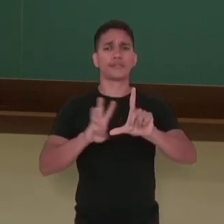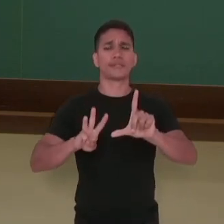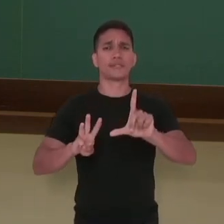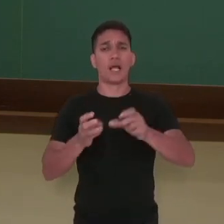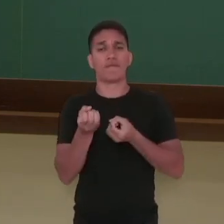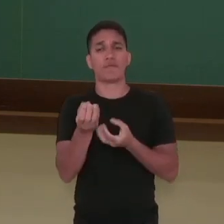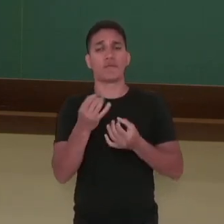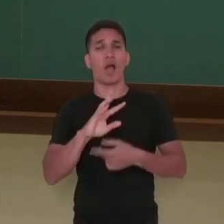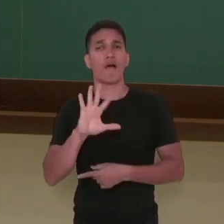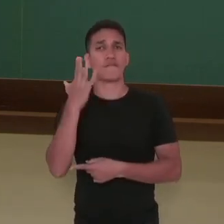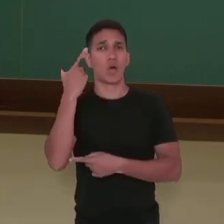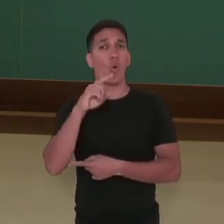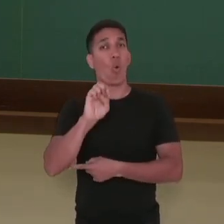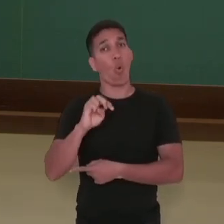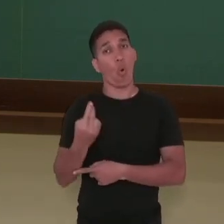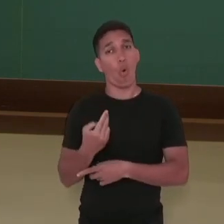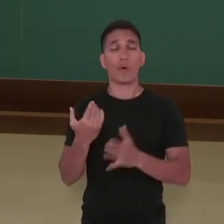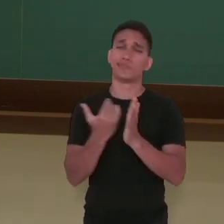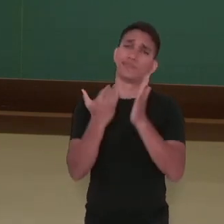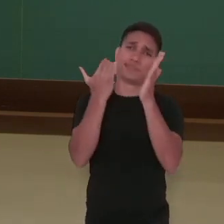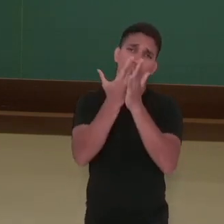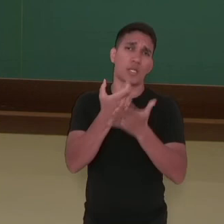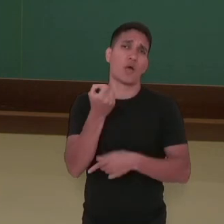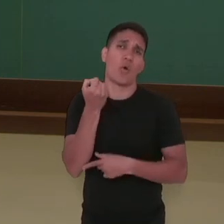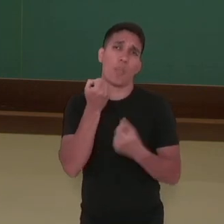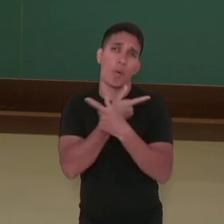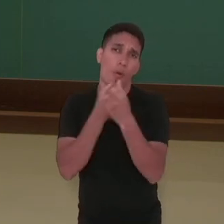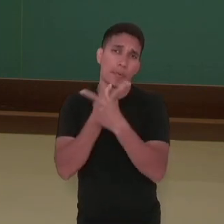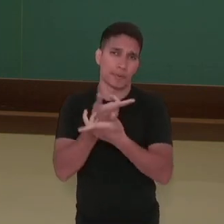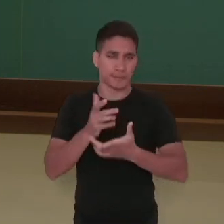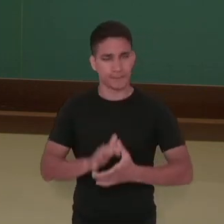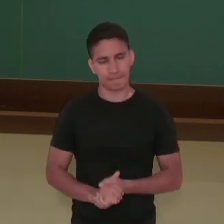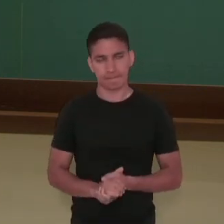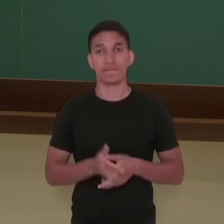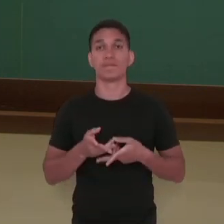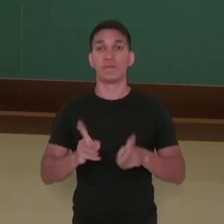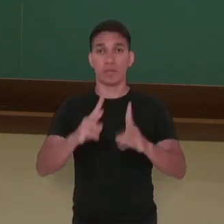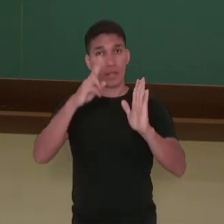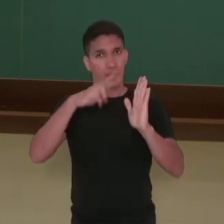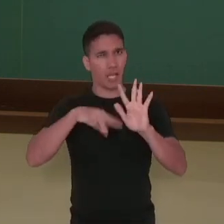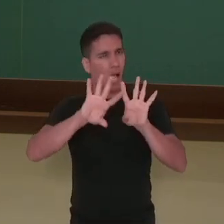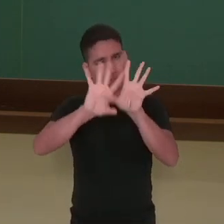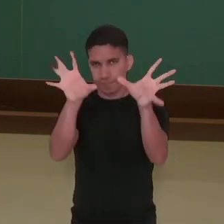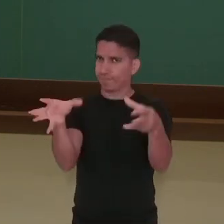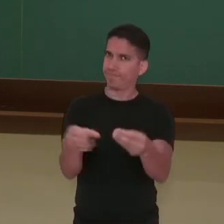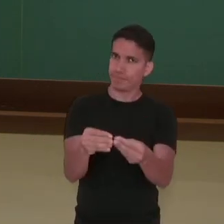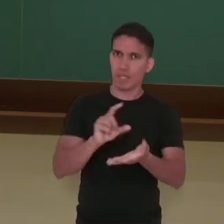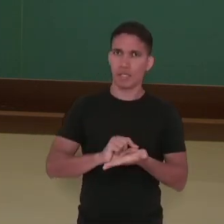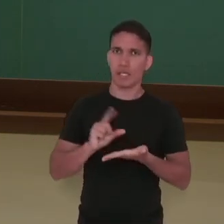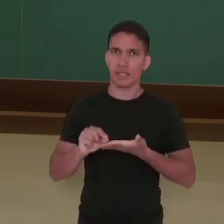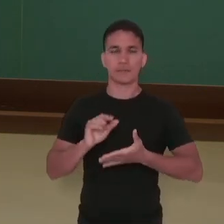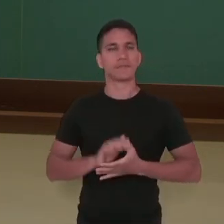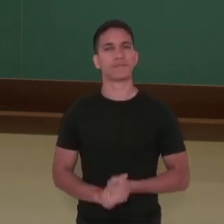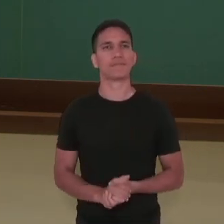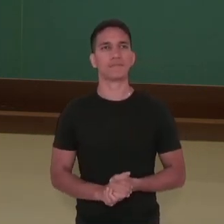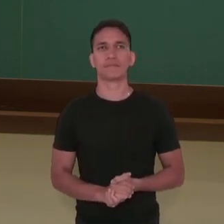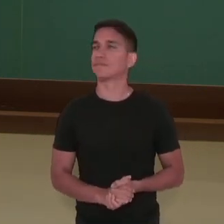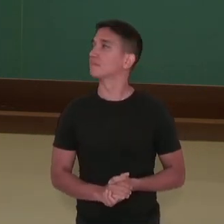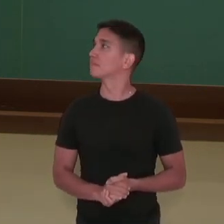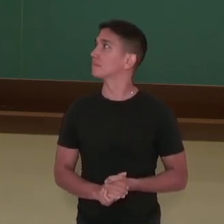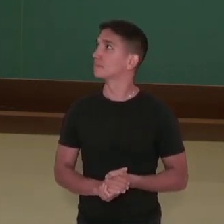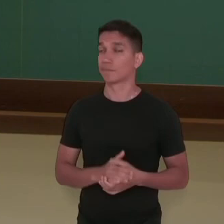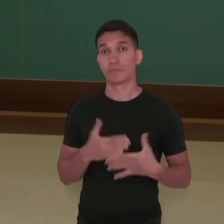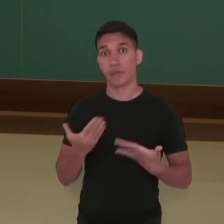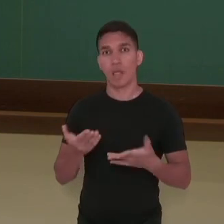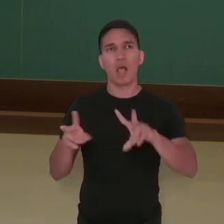de um conteúdo exclusivamente humorístico. Continuando a leitura, para fechar o nosso artigo,